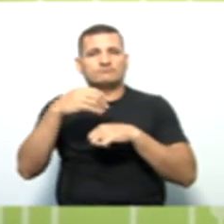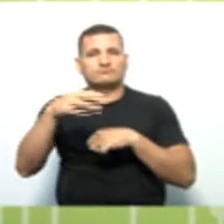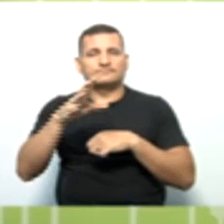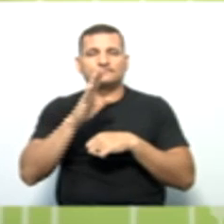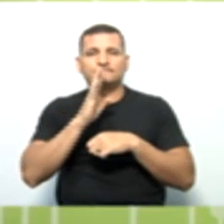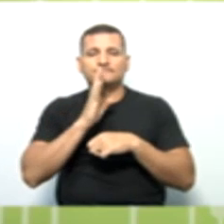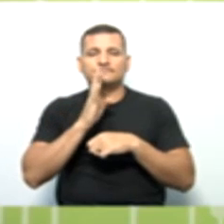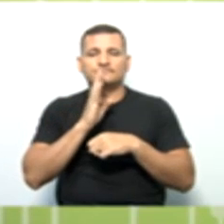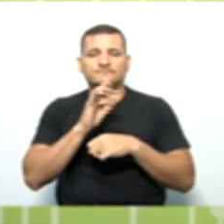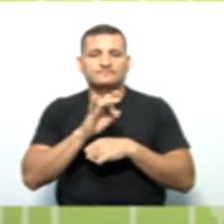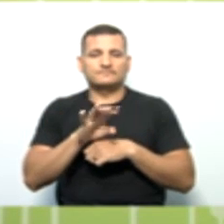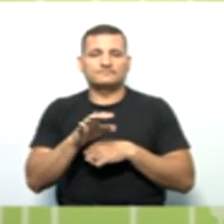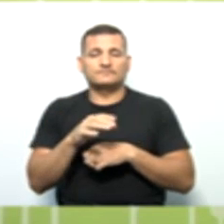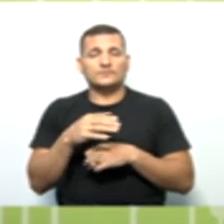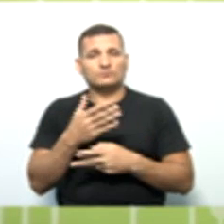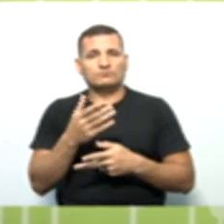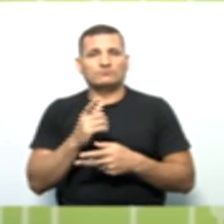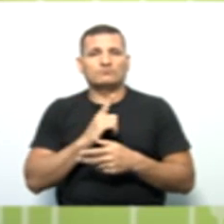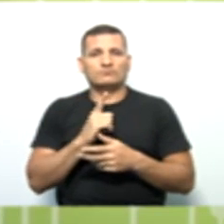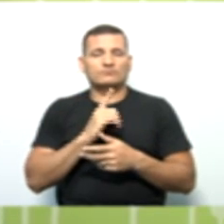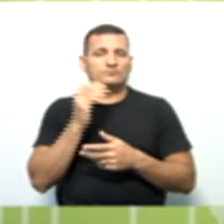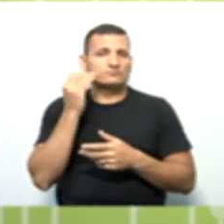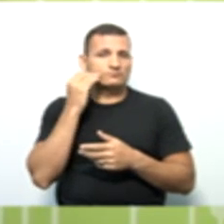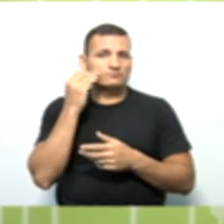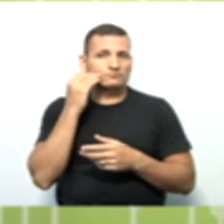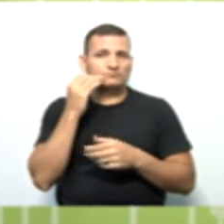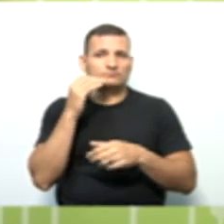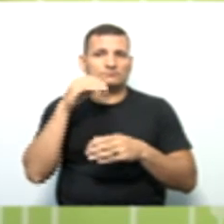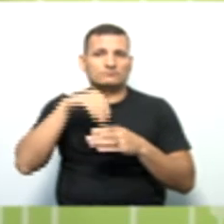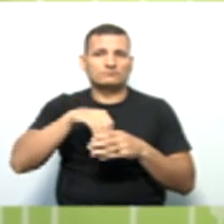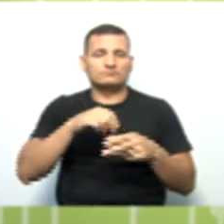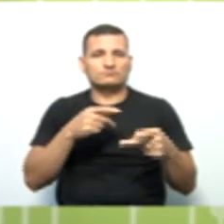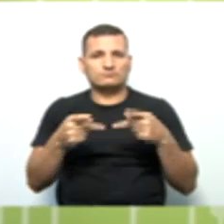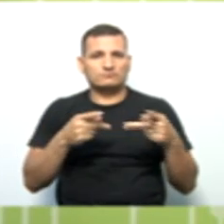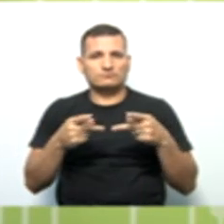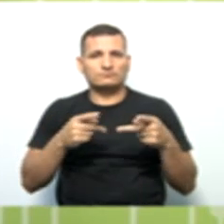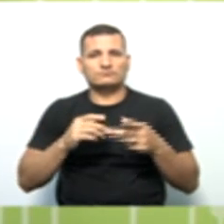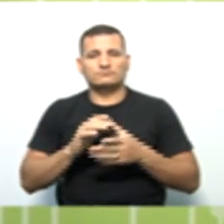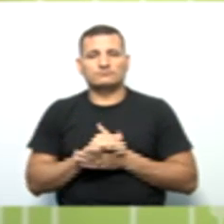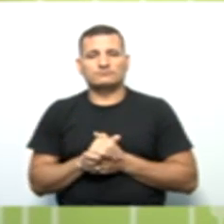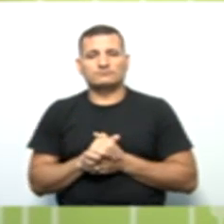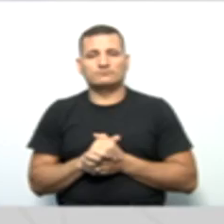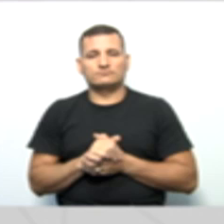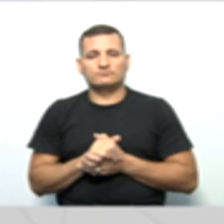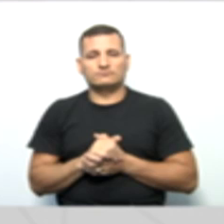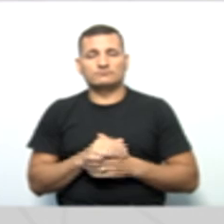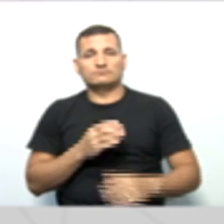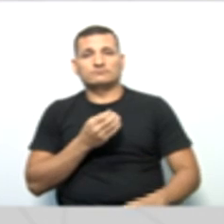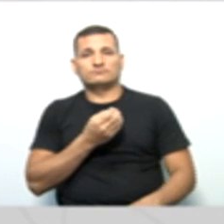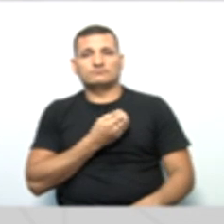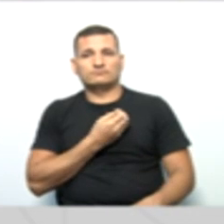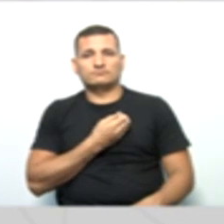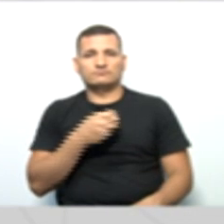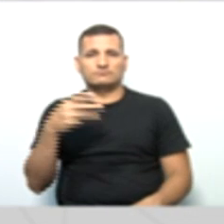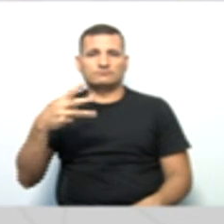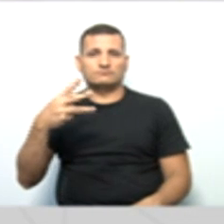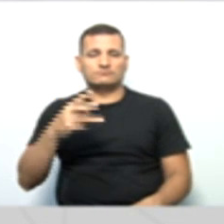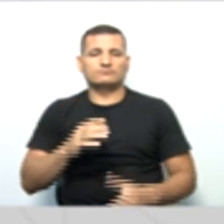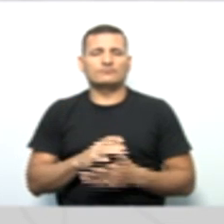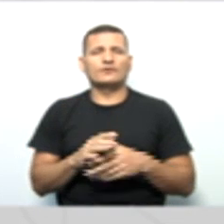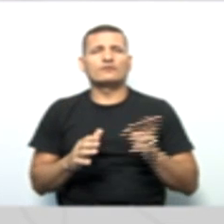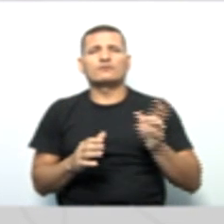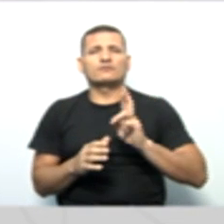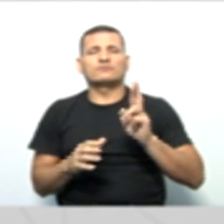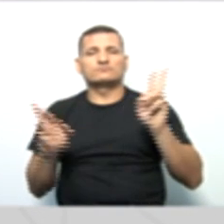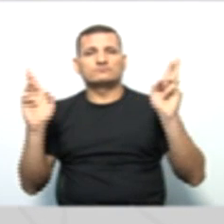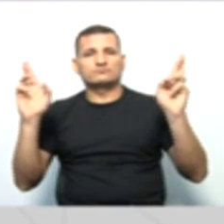Então, existe essa parte de testes também dentro do projeto de software, tá, gente? Questão número 3, ó. Quem é o responsável pelo